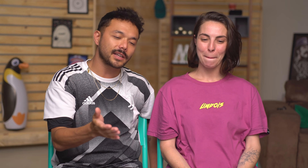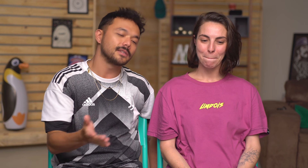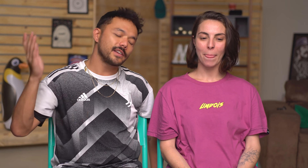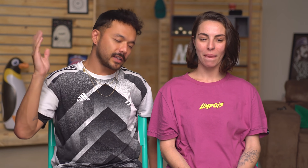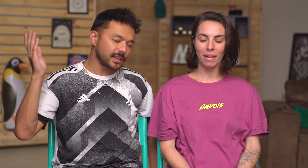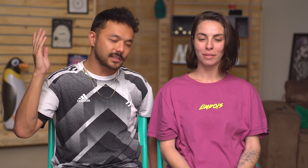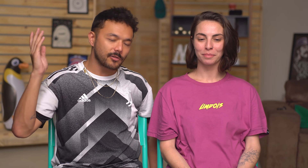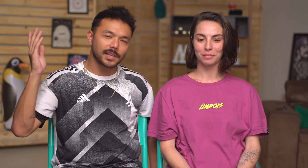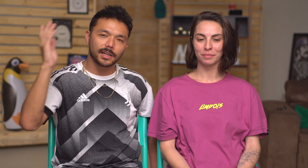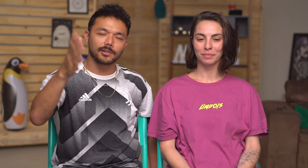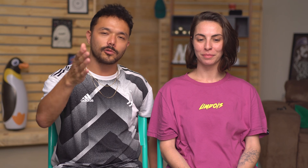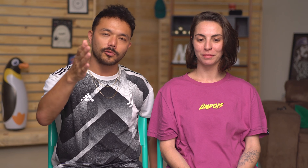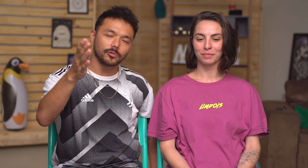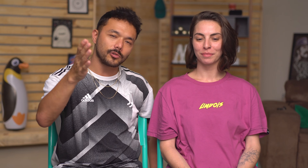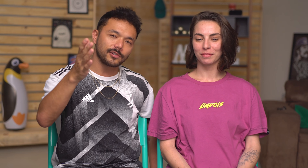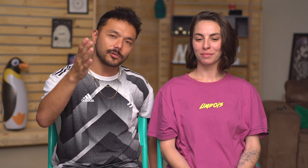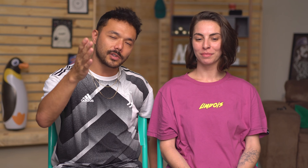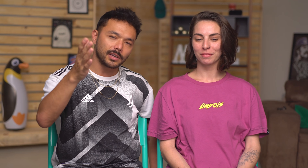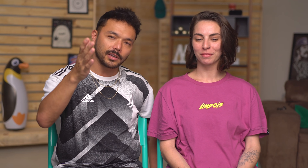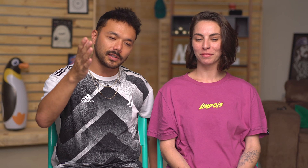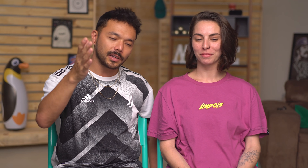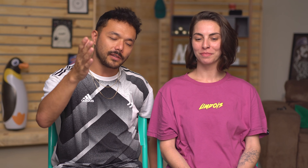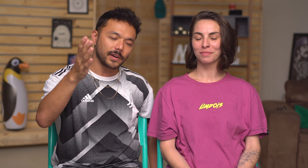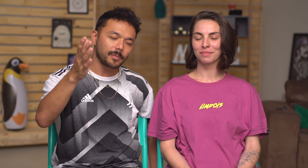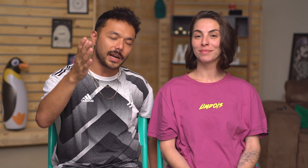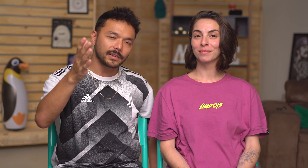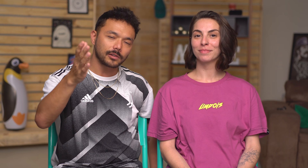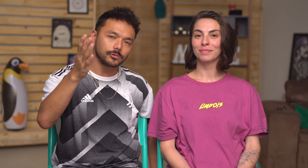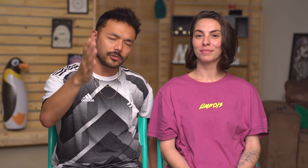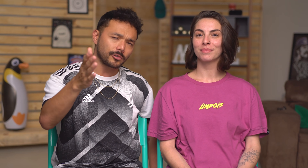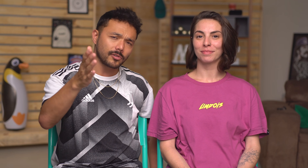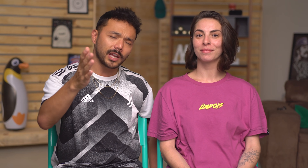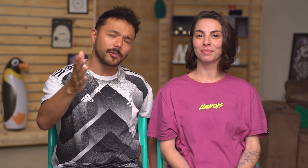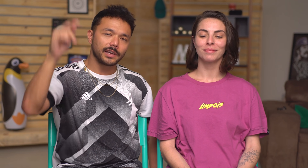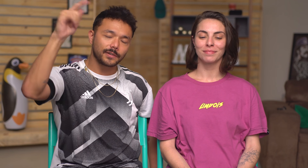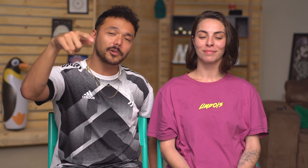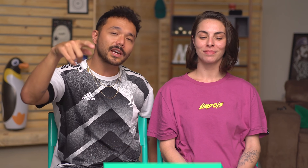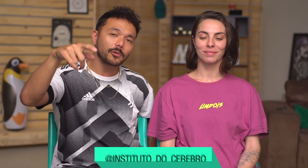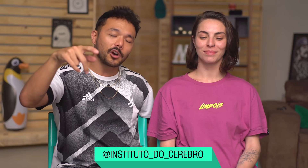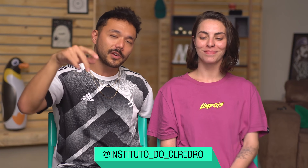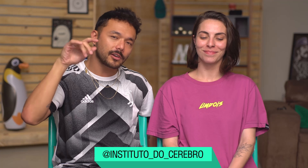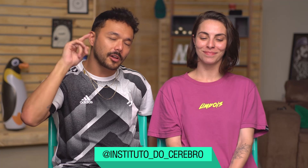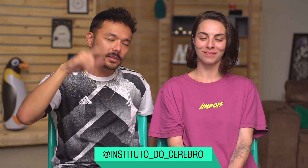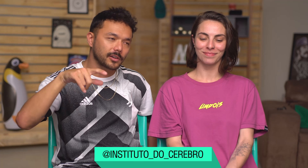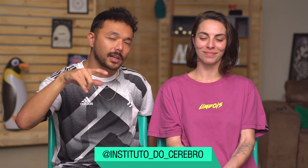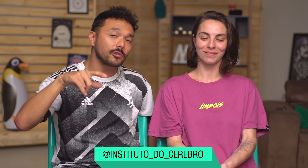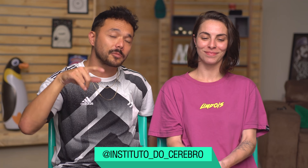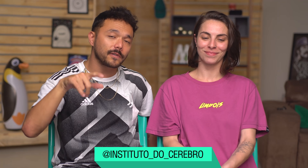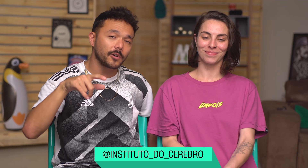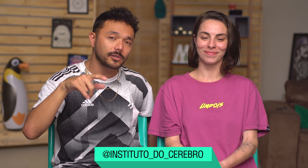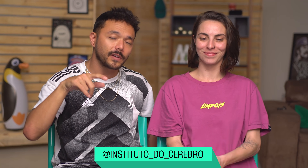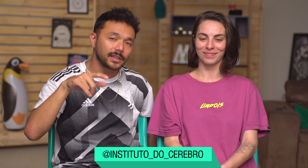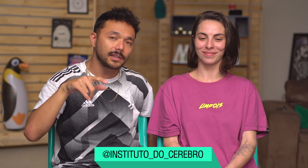não tem Instagram. A gente vai tentar achar o Instagram do instituto que ele faz parte, lá do Instituto do Cérebro. E aí a gente vai botar aqui o arroba, se cola